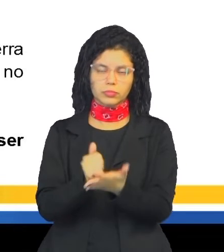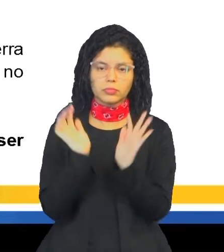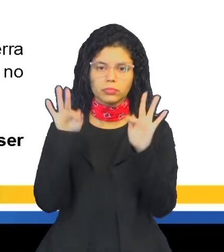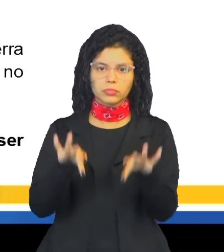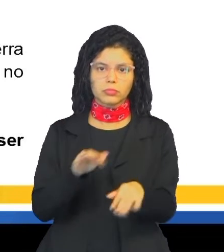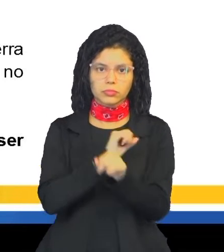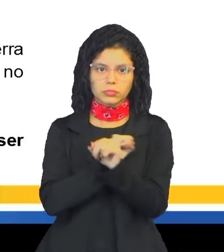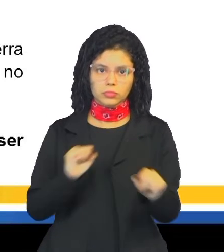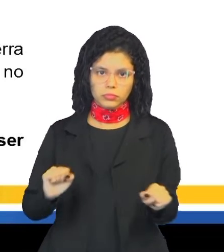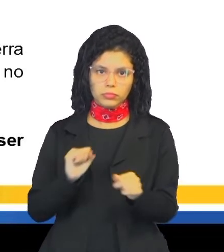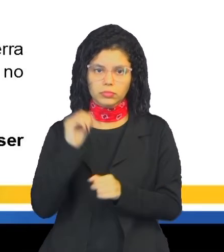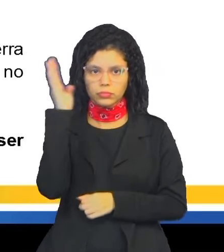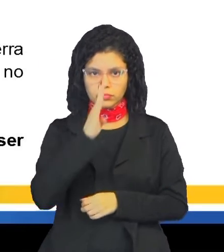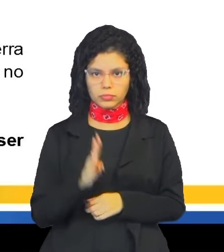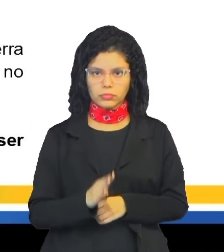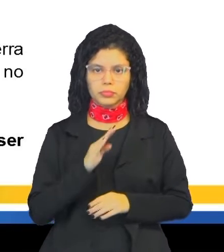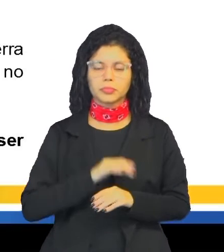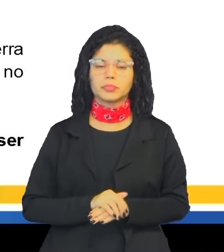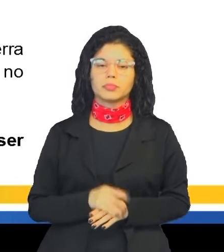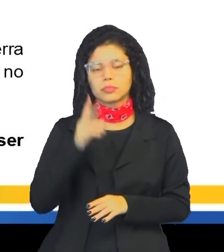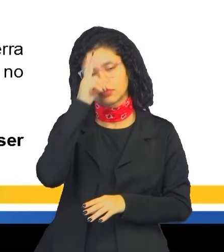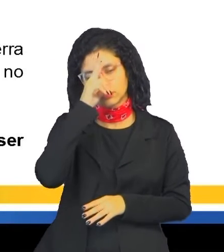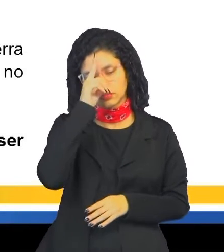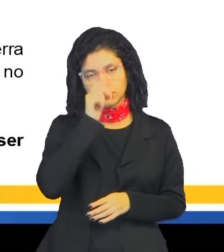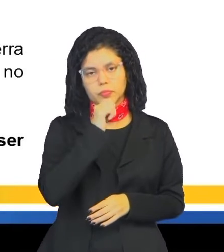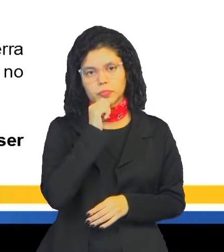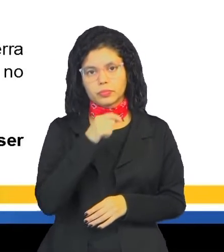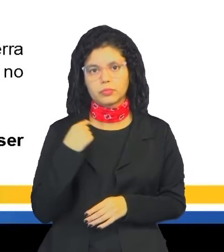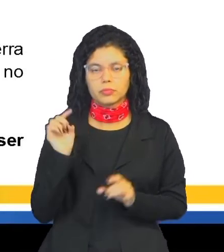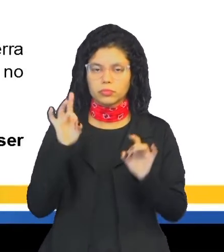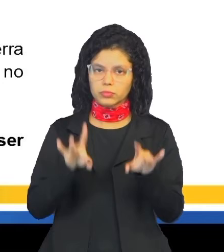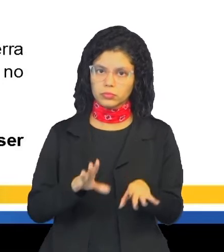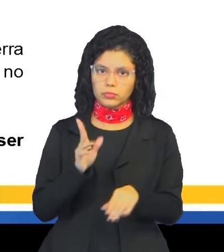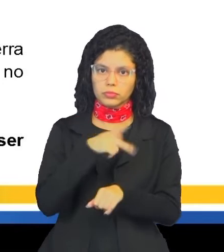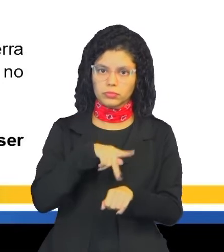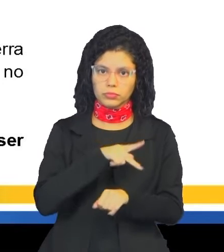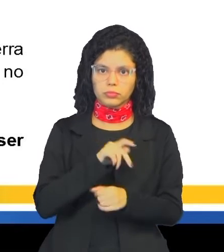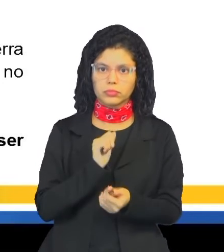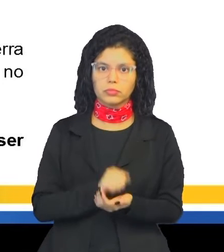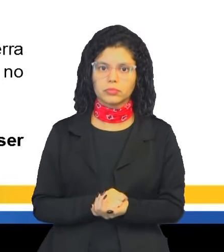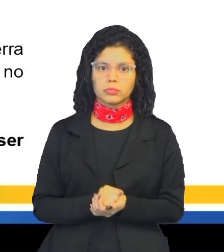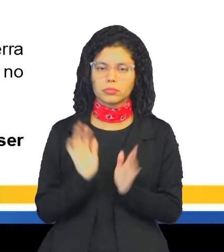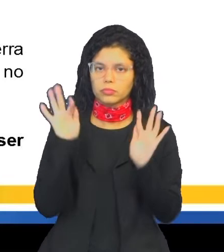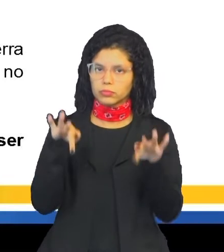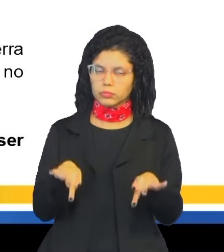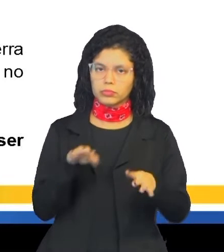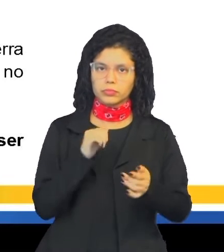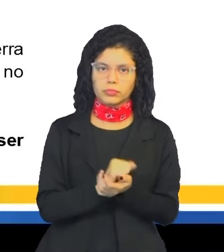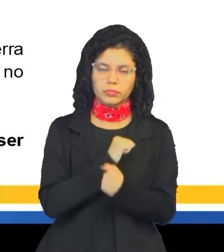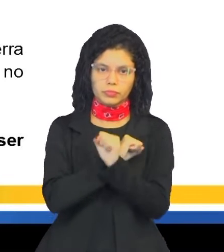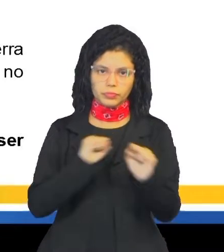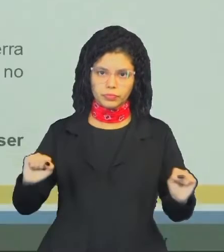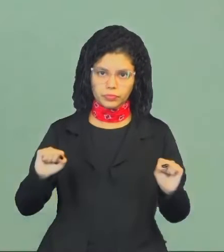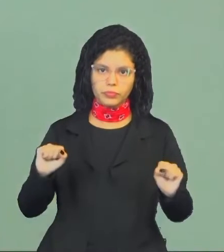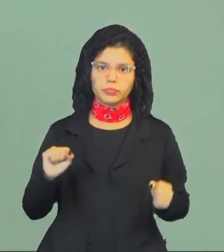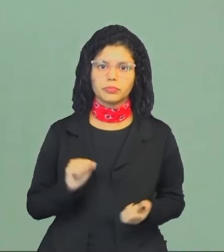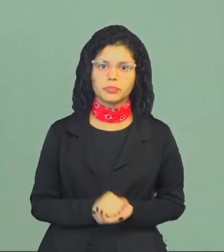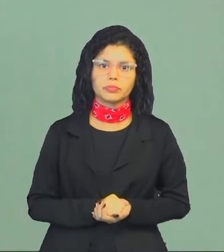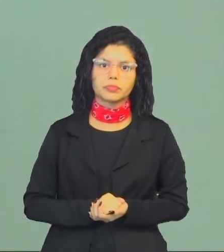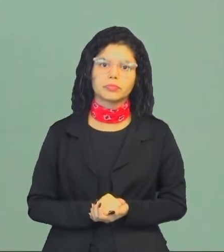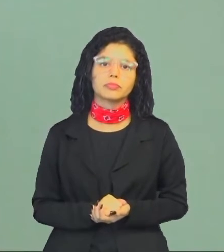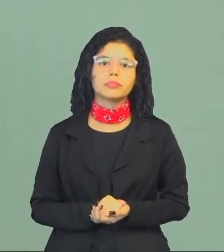o fim dessa escravidão no Brasil. É importante ressaltar que o Brasil é o último país, né, a decretar o fim da escravidão.